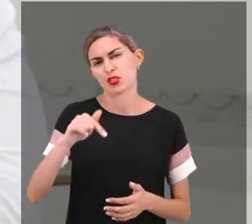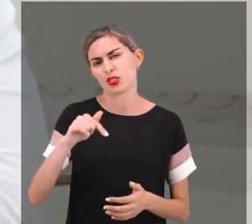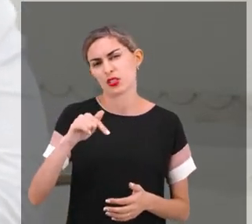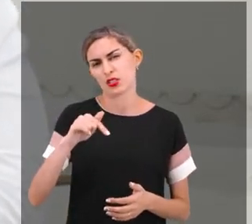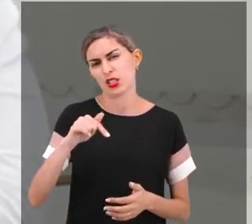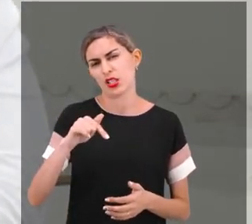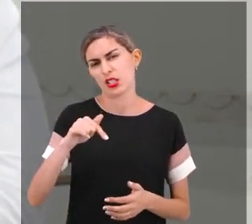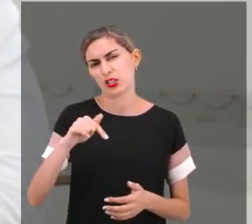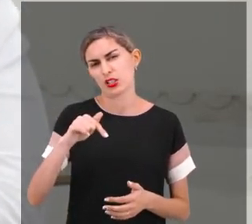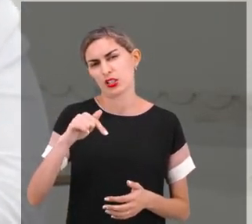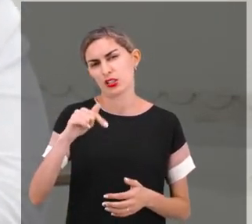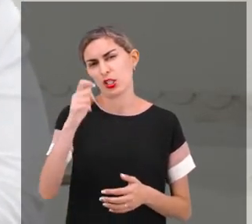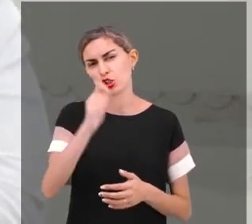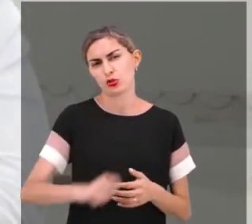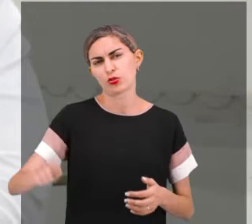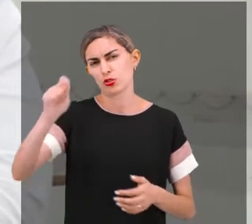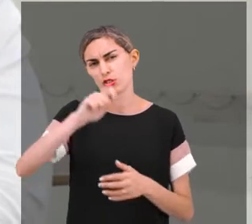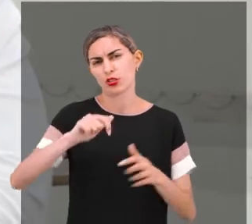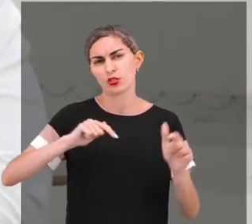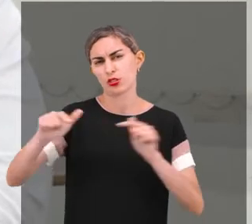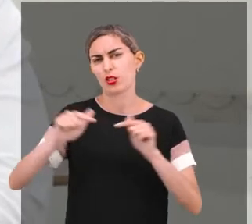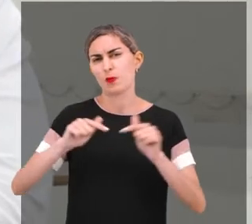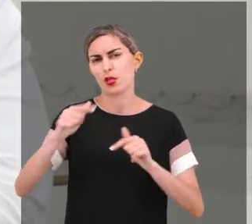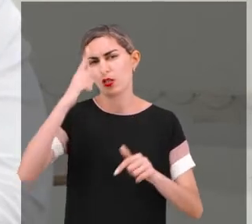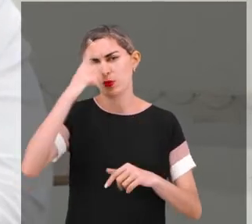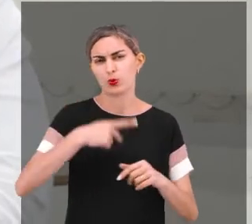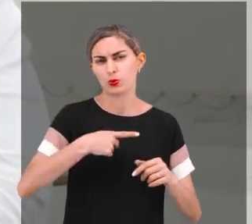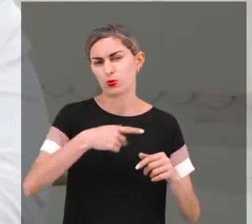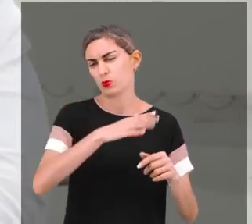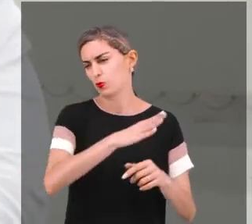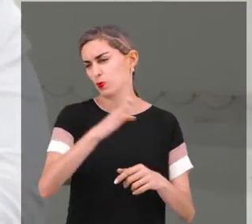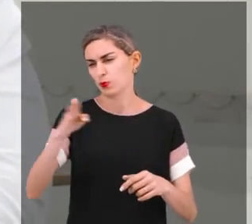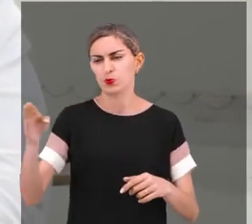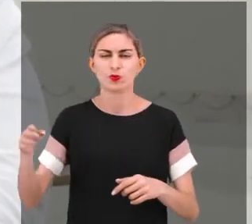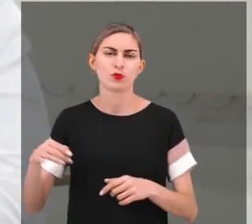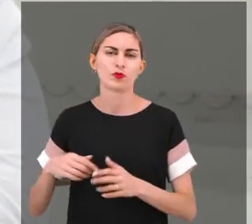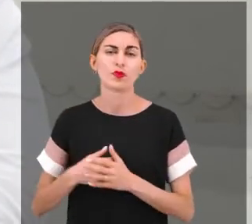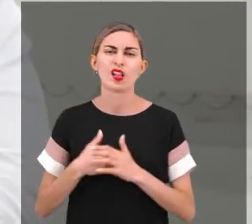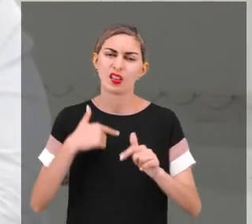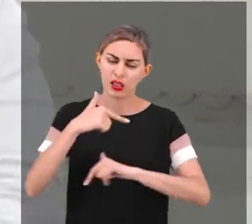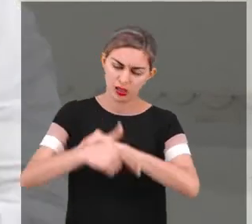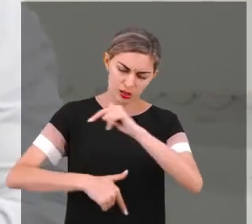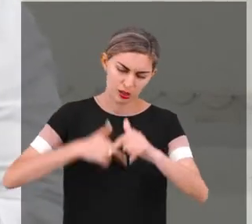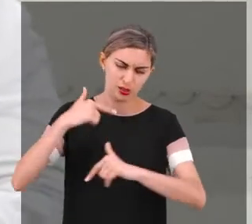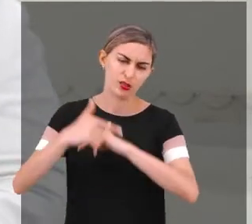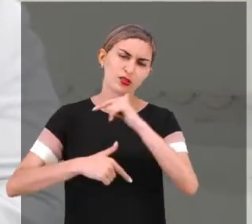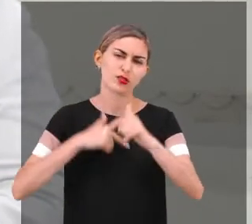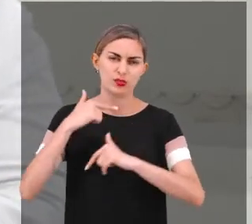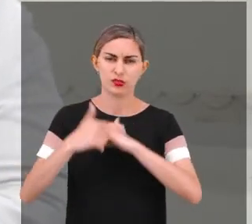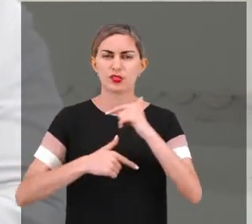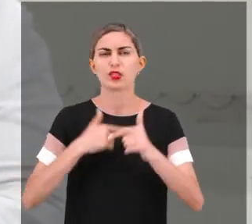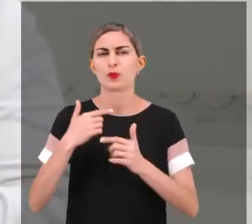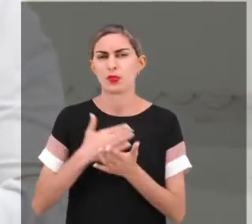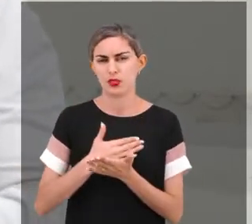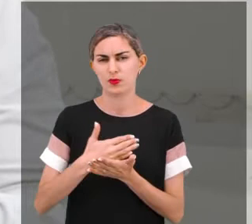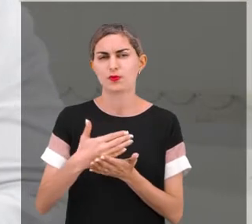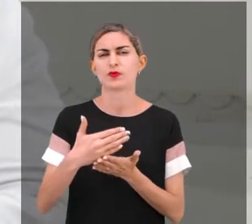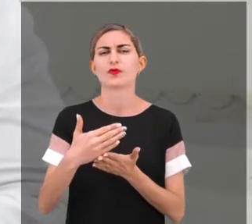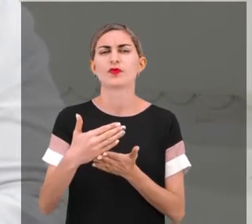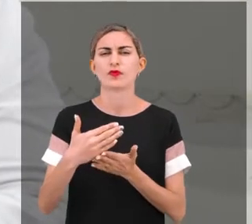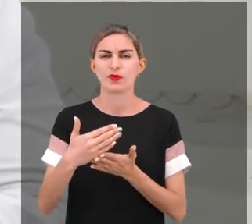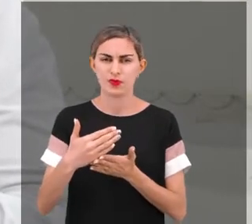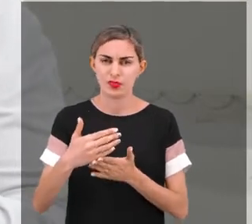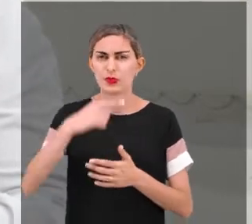7 sindicatos de trabalhadores avulsos, não é? E foi um trabalho, a